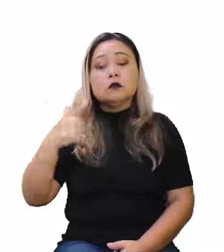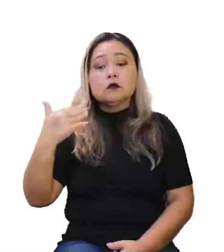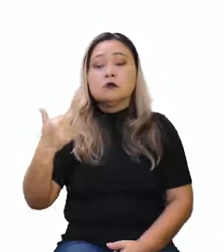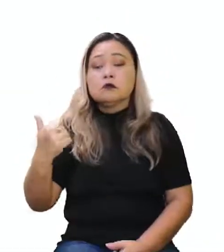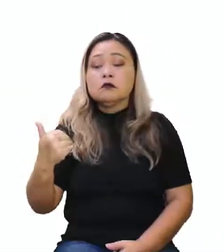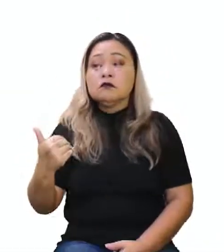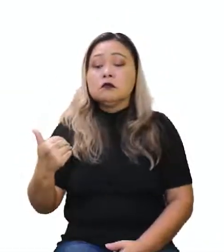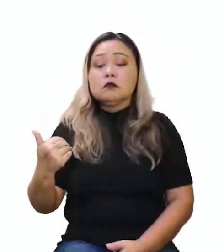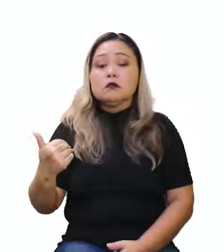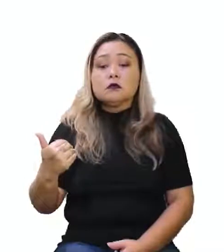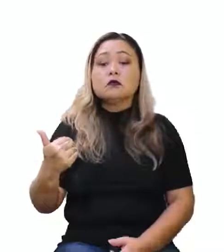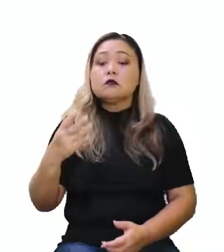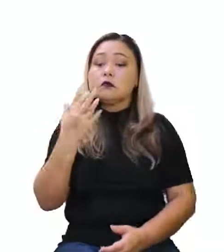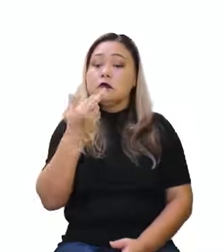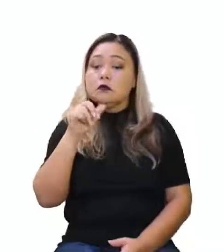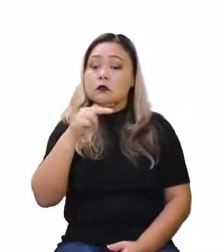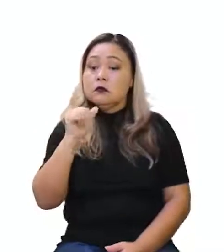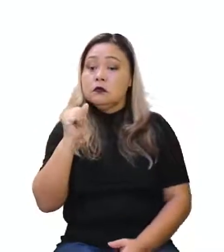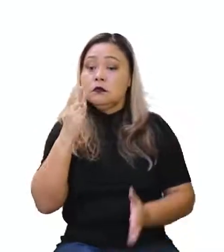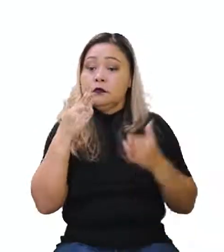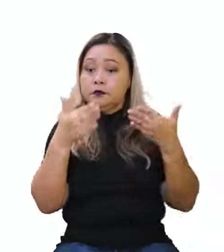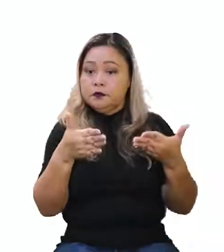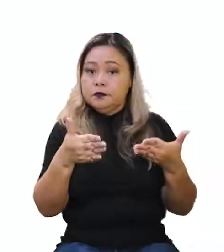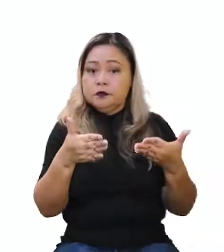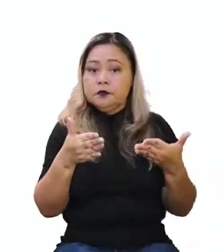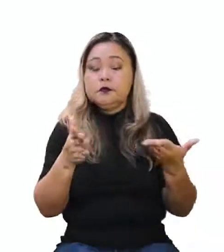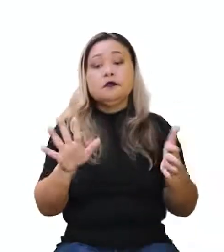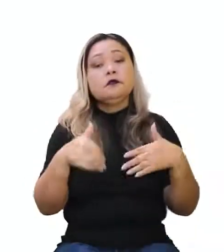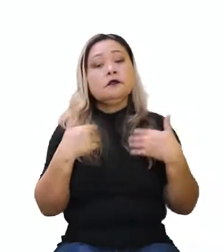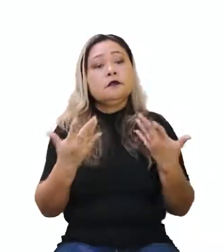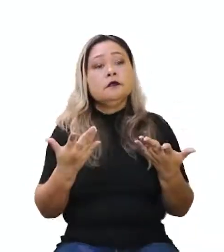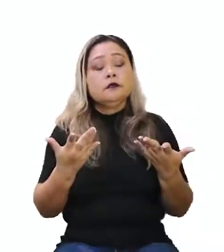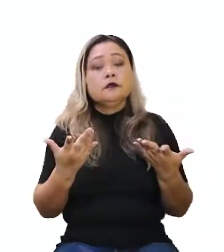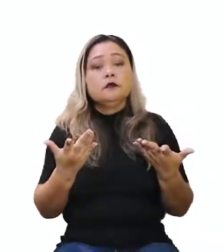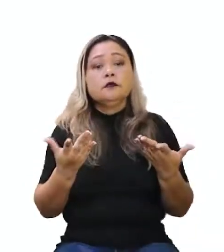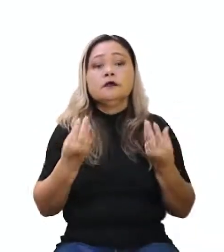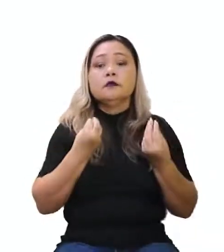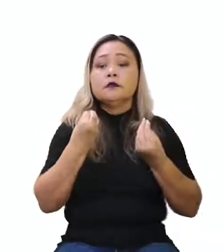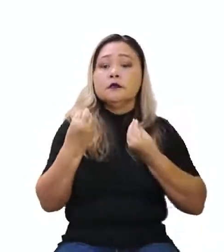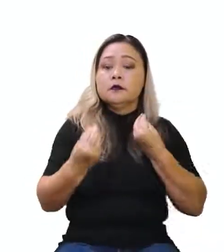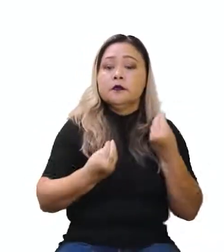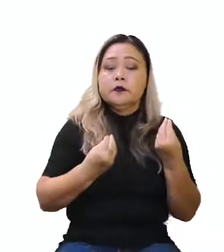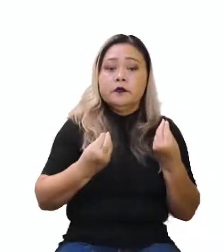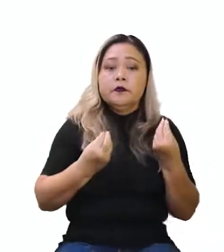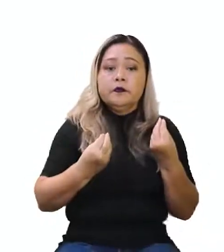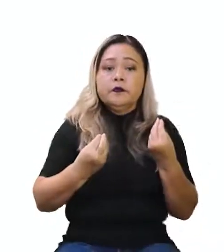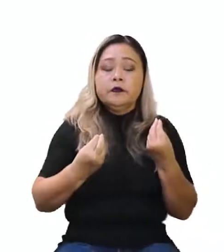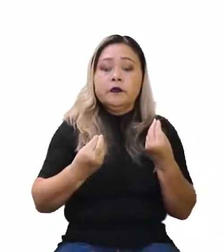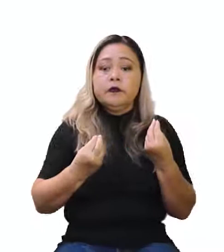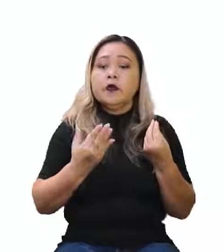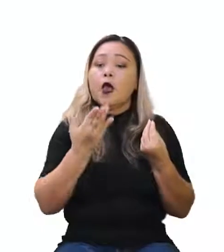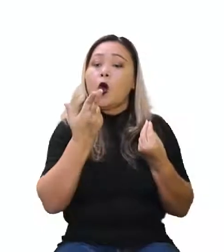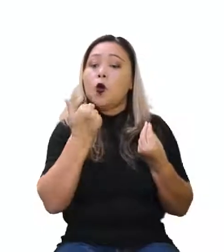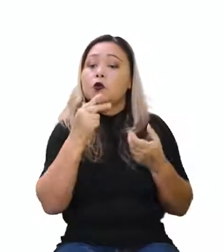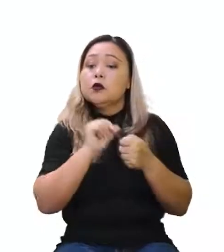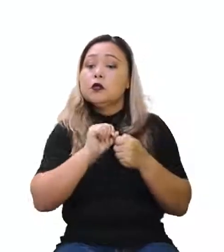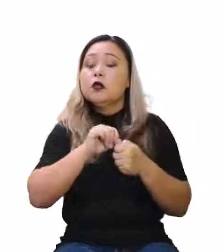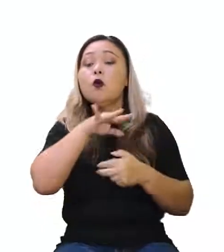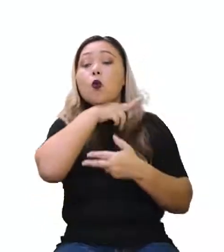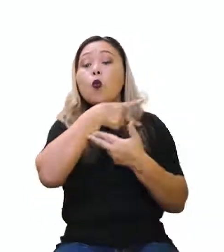é uma ração específica, tá? E aí a gente falando do grau de desenvolvimento, nutrição